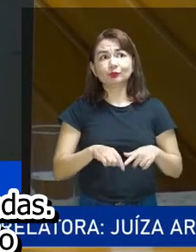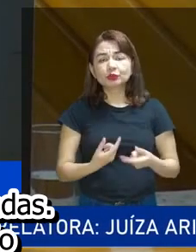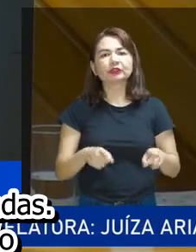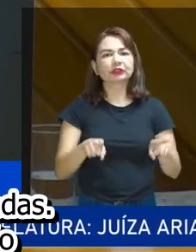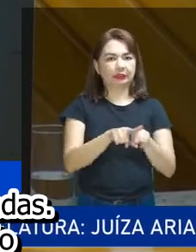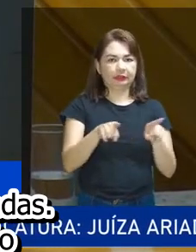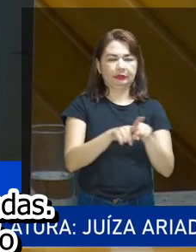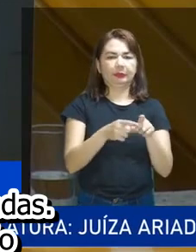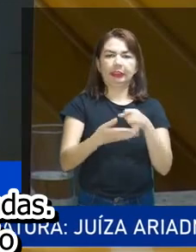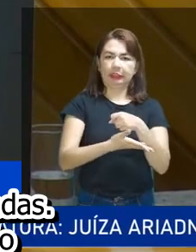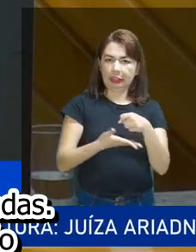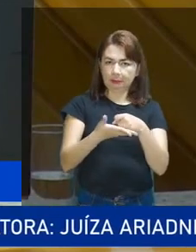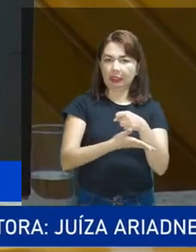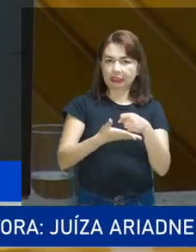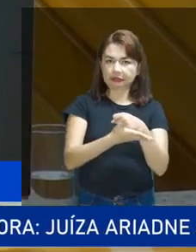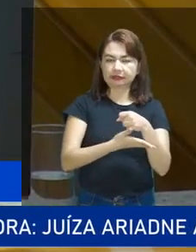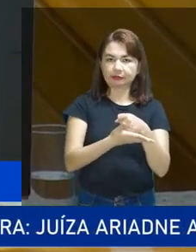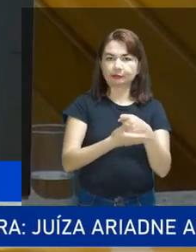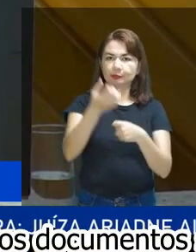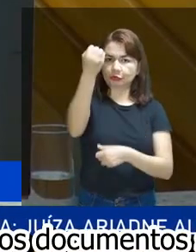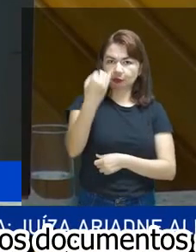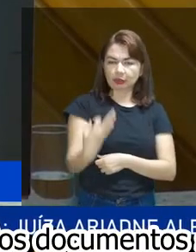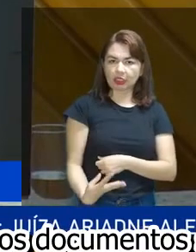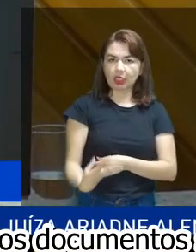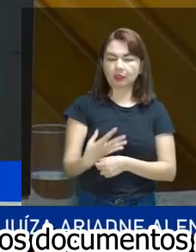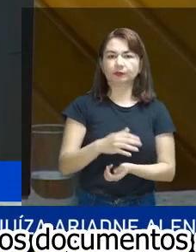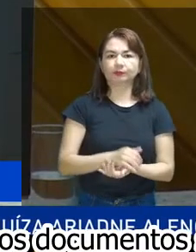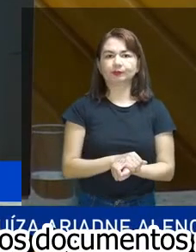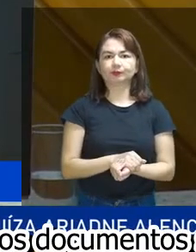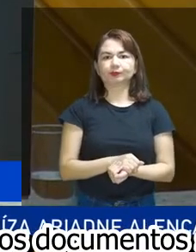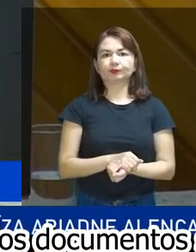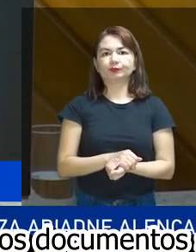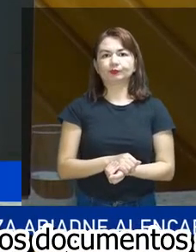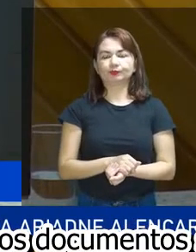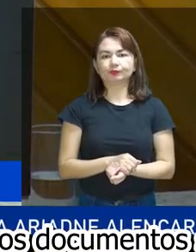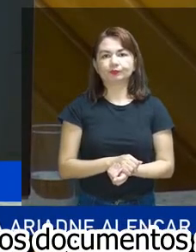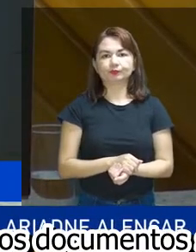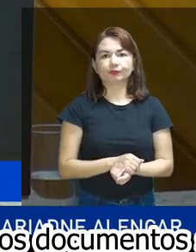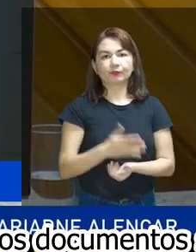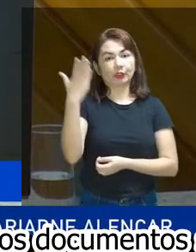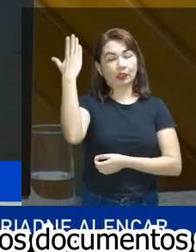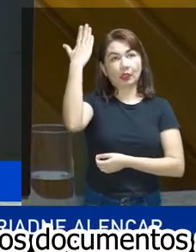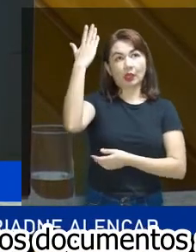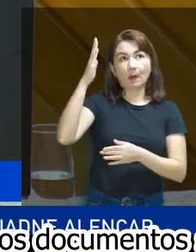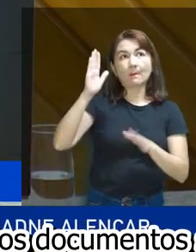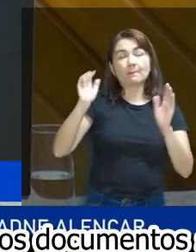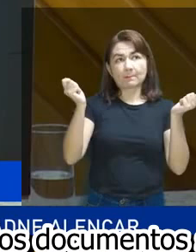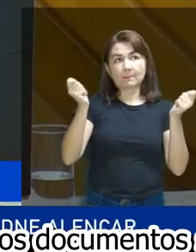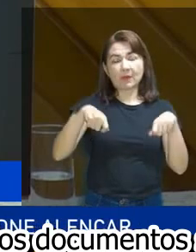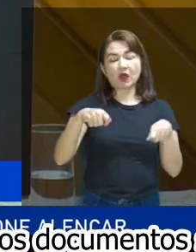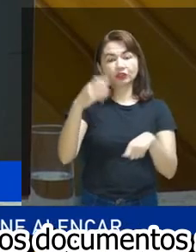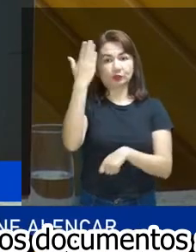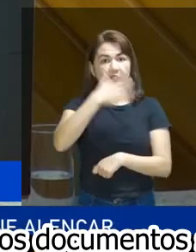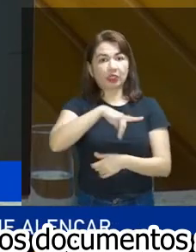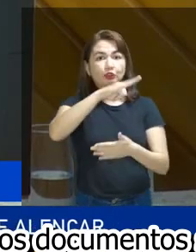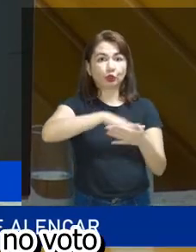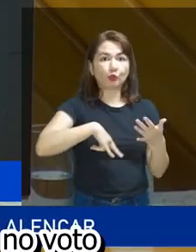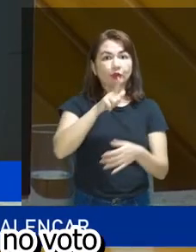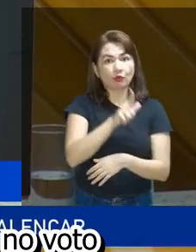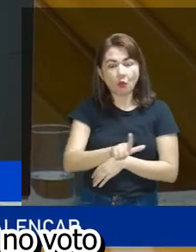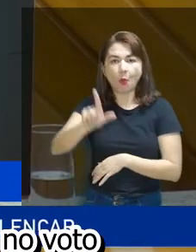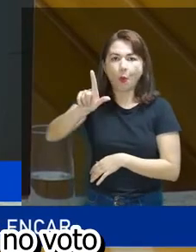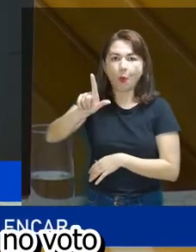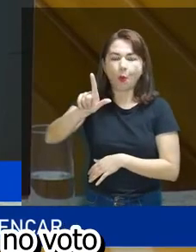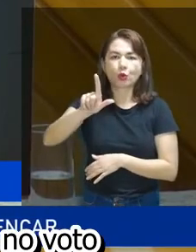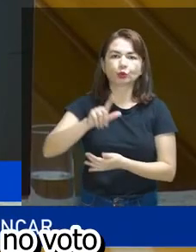de fundamentação quanto à possibilidade de comprovação das despesas por outros documentos sem